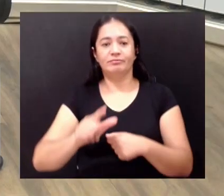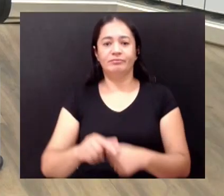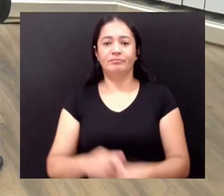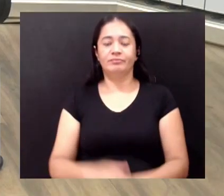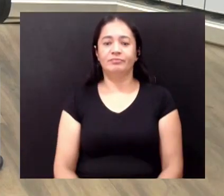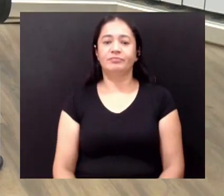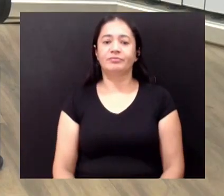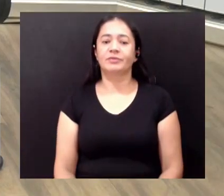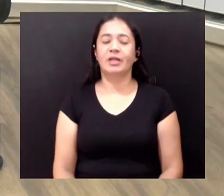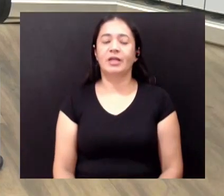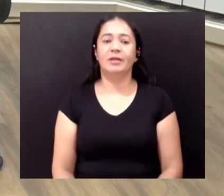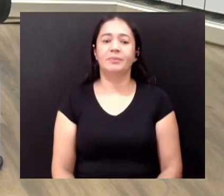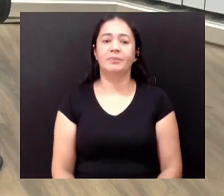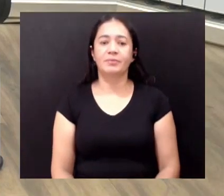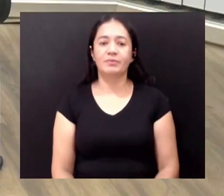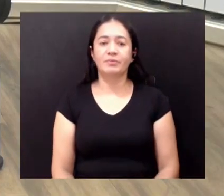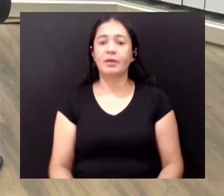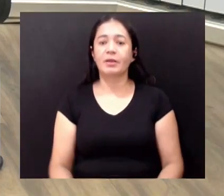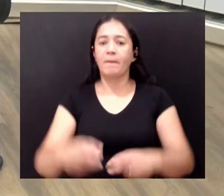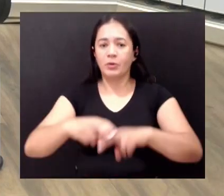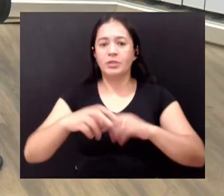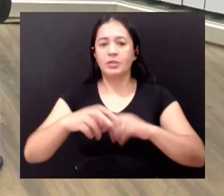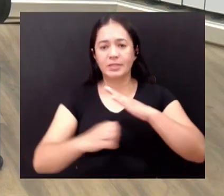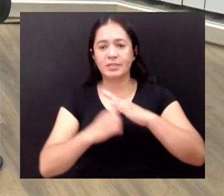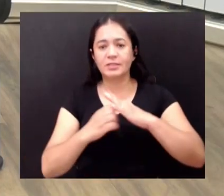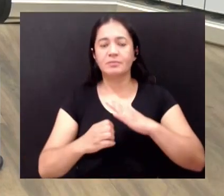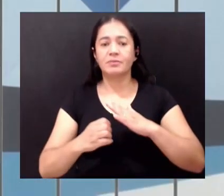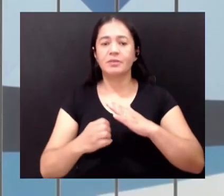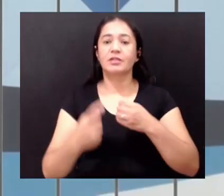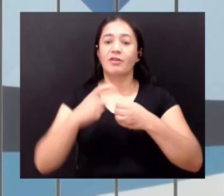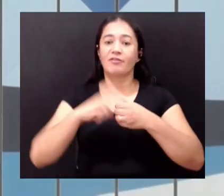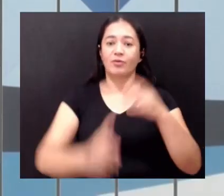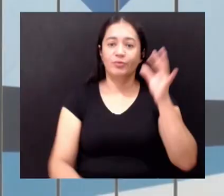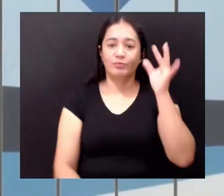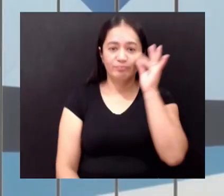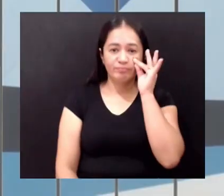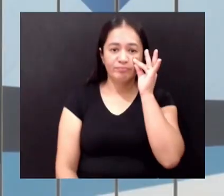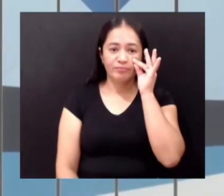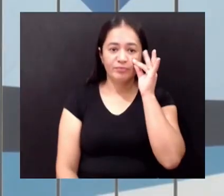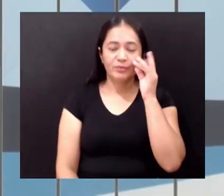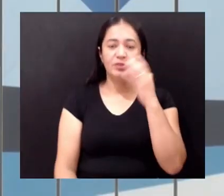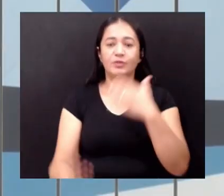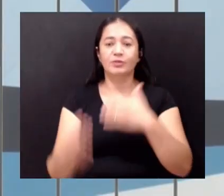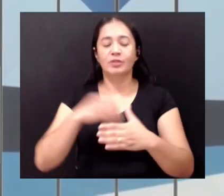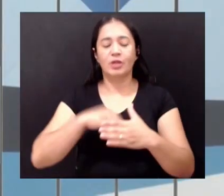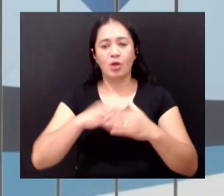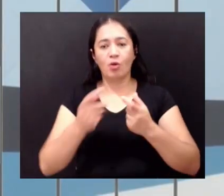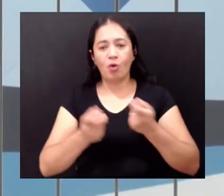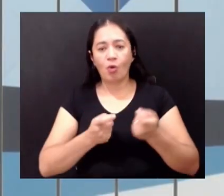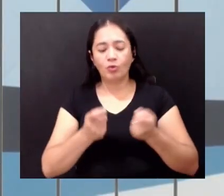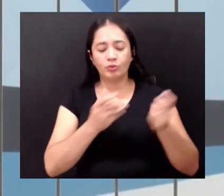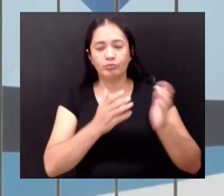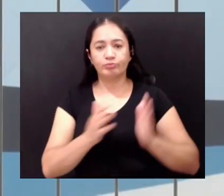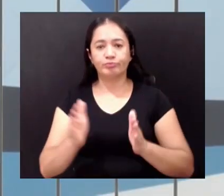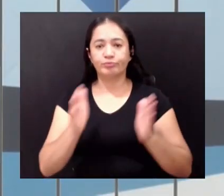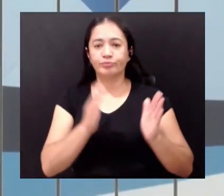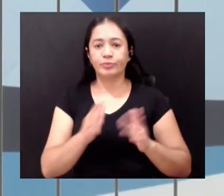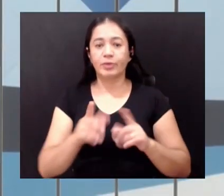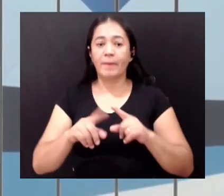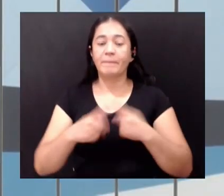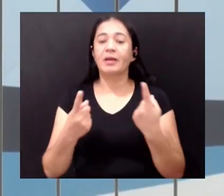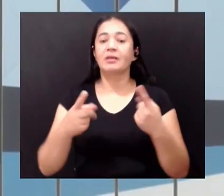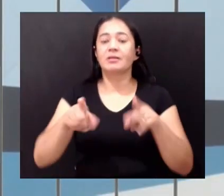as empresas de fato voltem para o presencial, né? Então, internamente tem a questão de controle, produtividade, mas também existe uma pressão externa